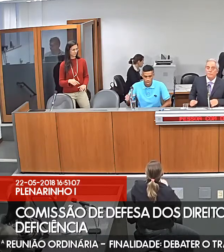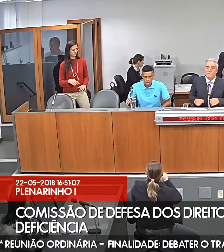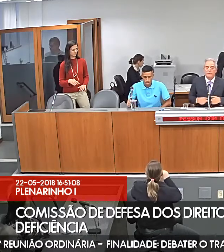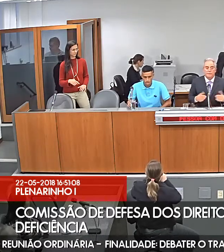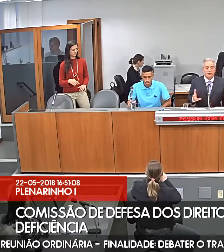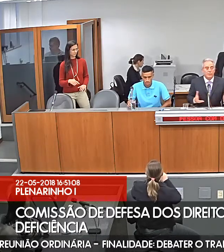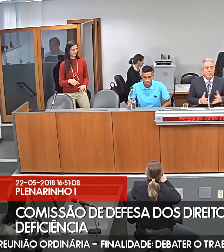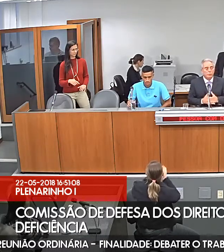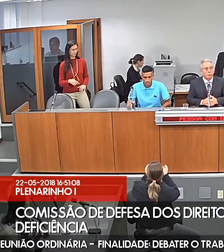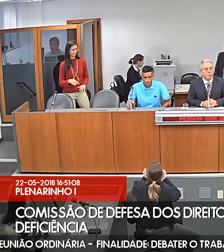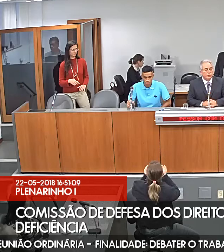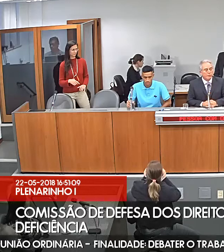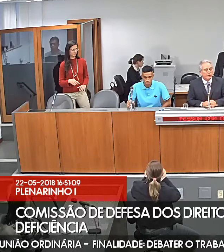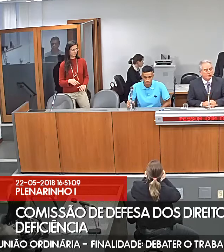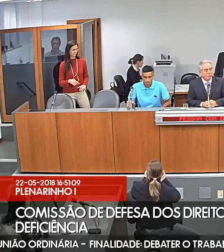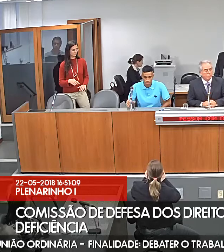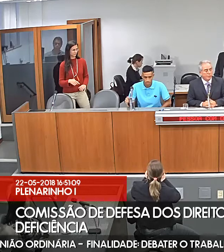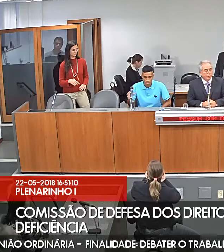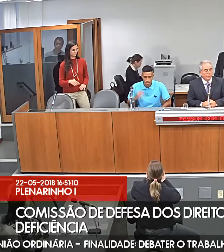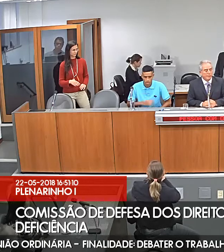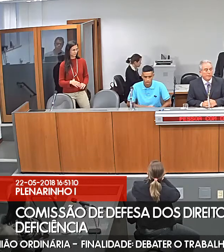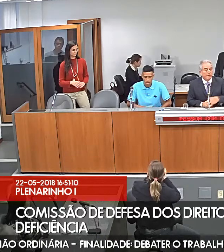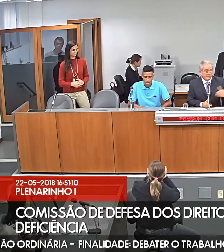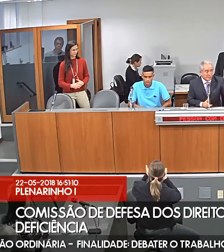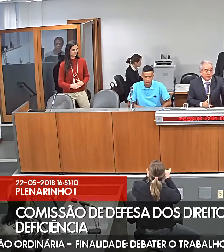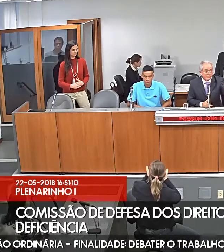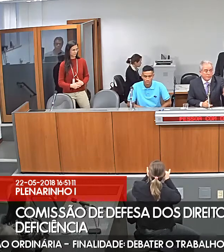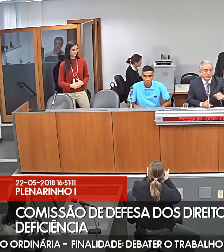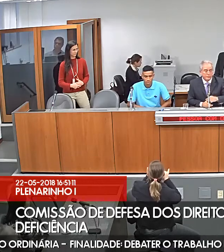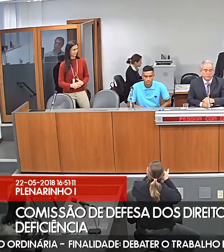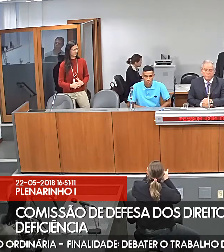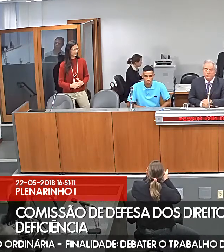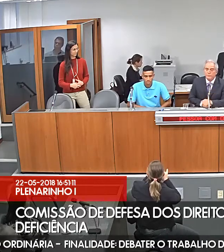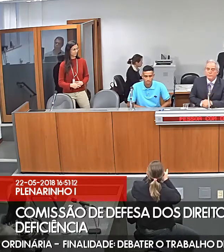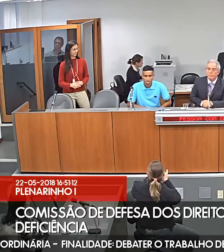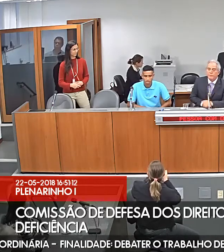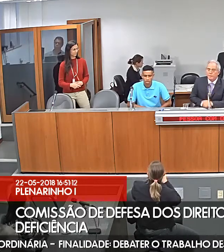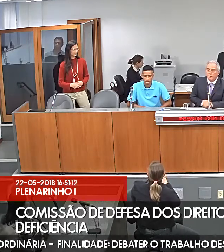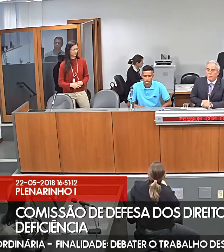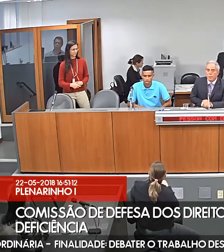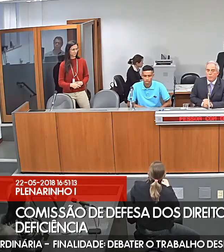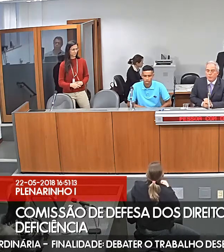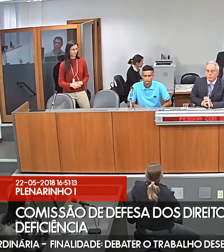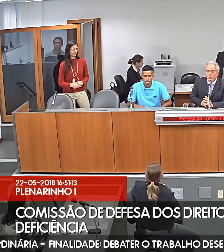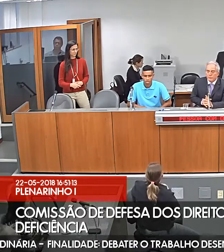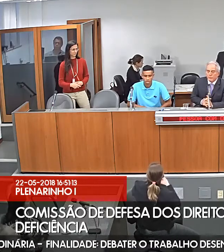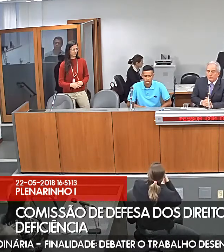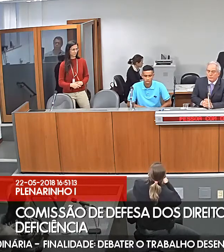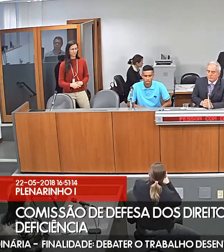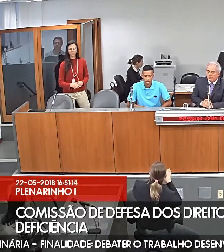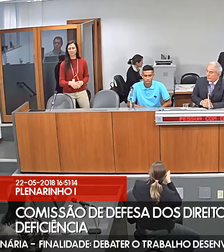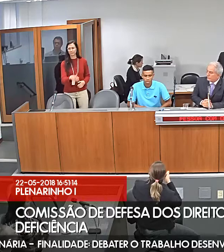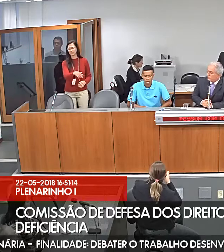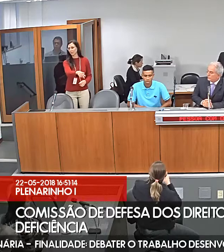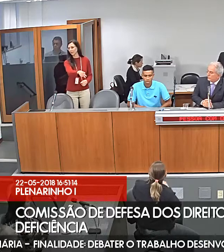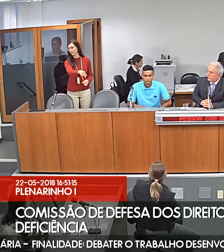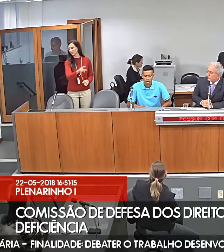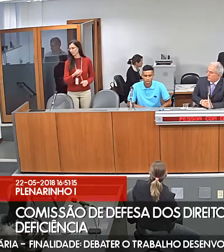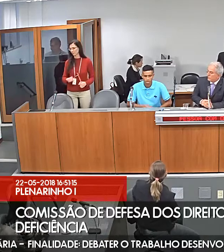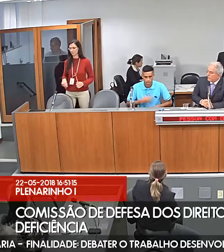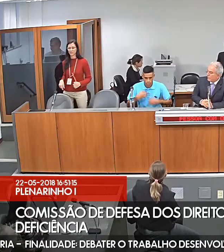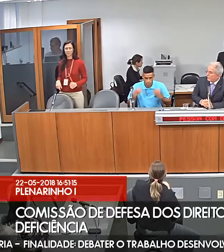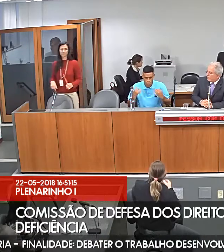Ela está perguntando se ele deseja falar conosco aqui, deixar o seu recado também, e assim depois vocês também terão a oportunidade de assim